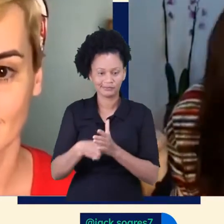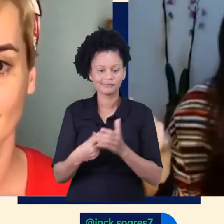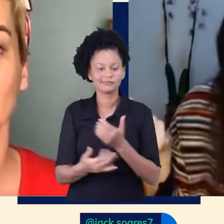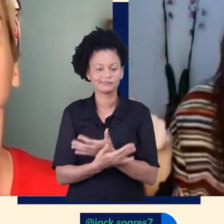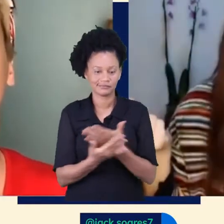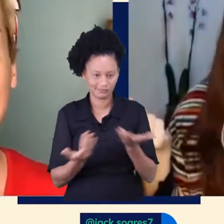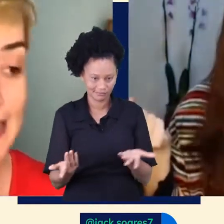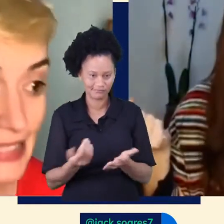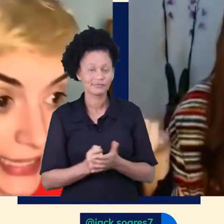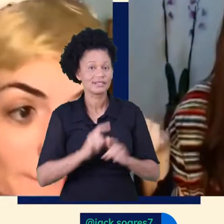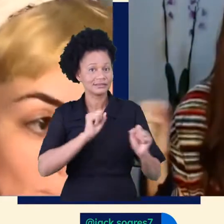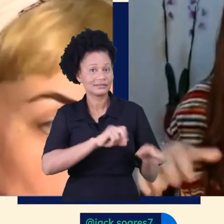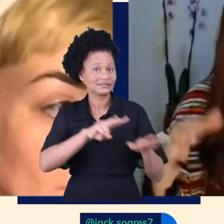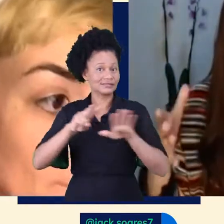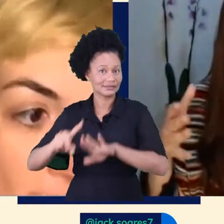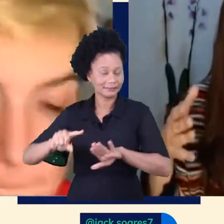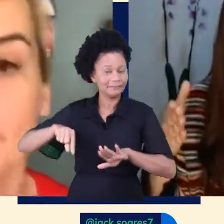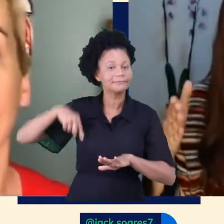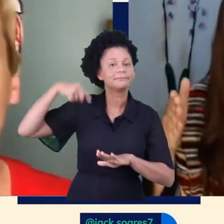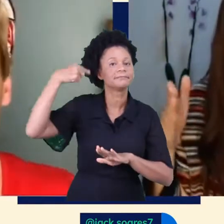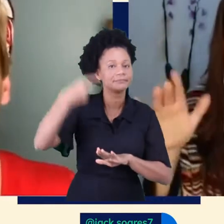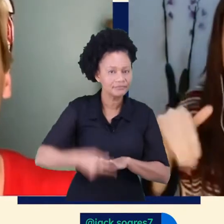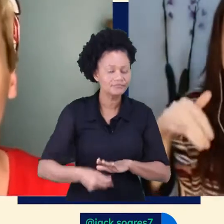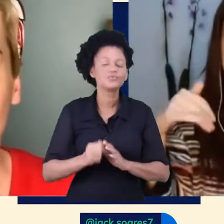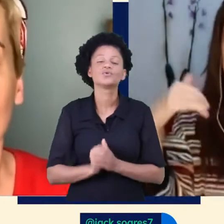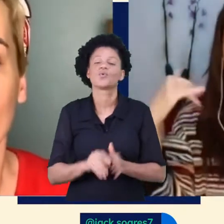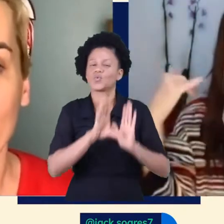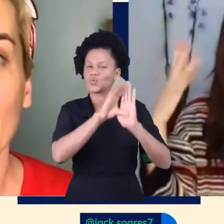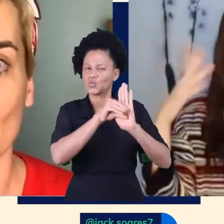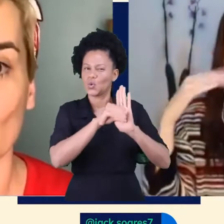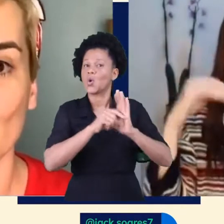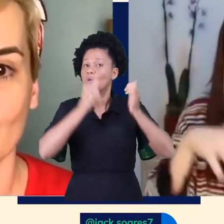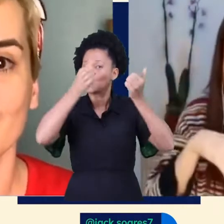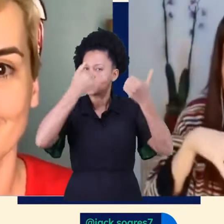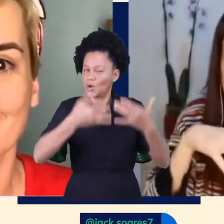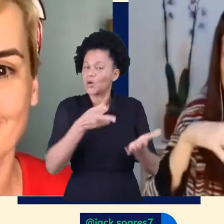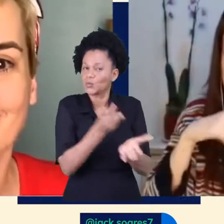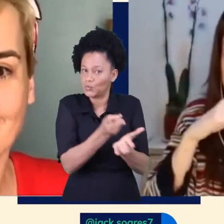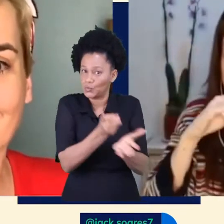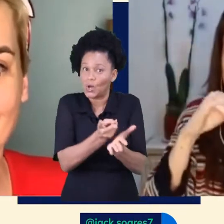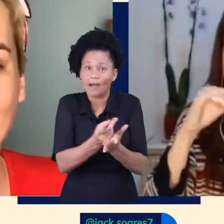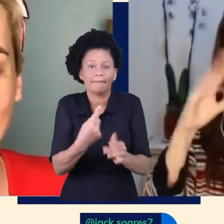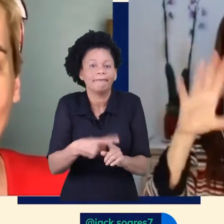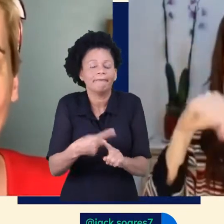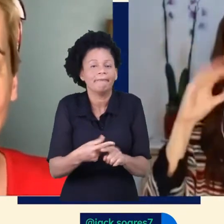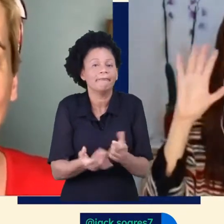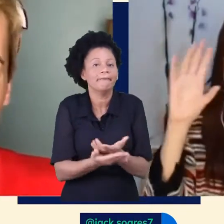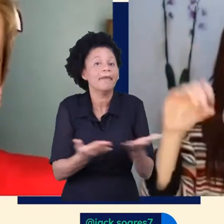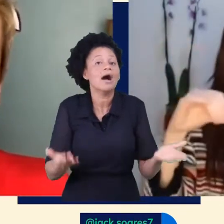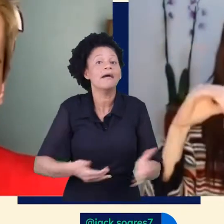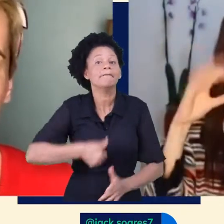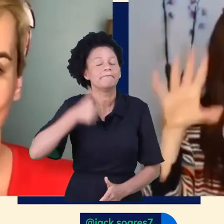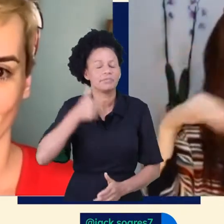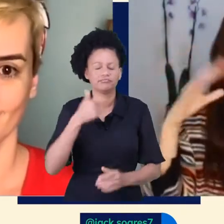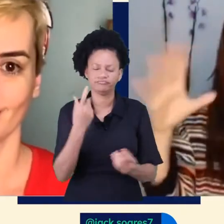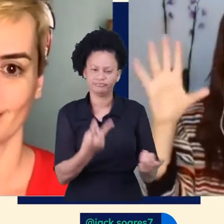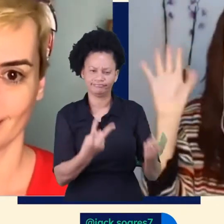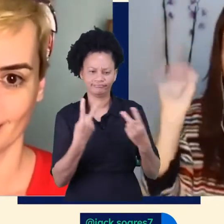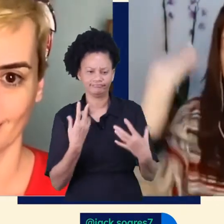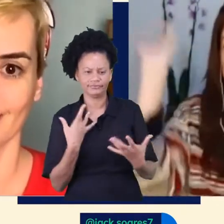tem mais perguntas, né, Fafá? E a gente pode continuar esse papo na semana que vem. A gente volta com esses conceitos, tá, gente?